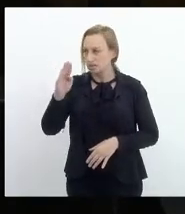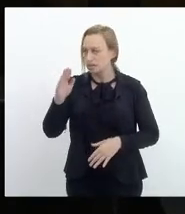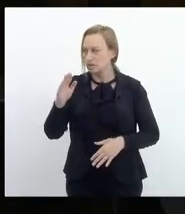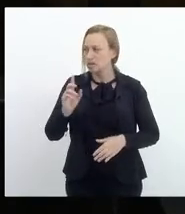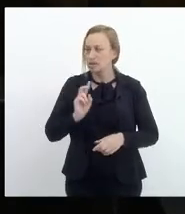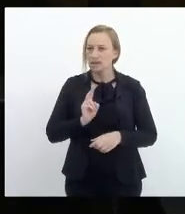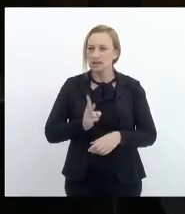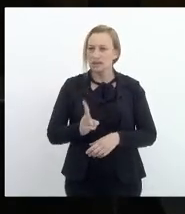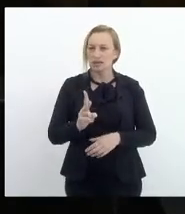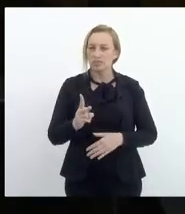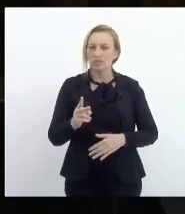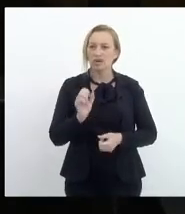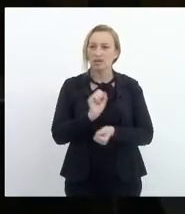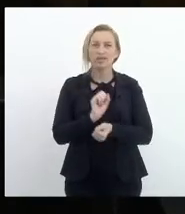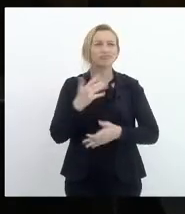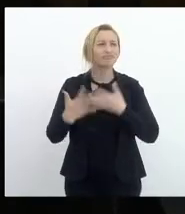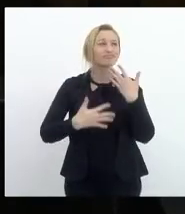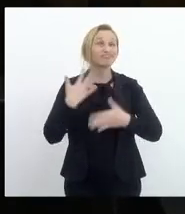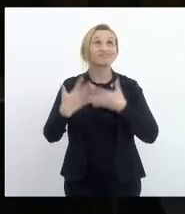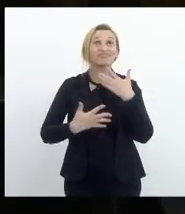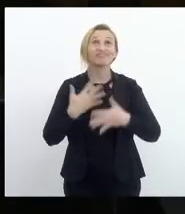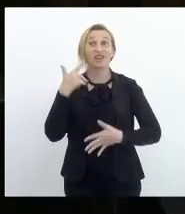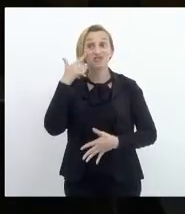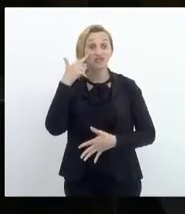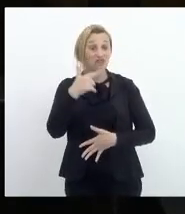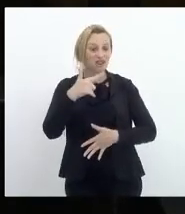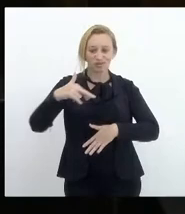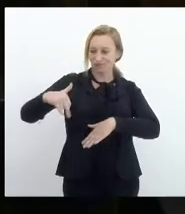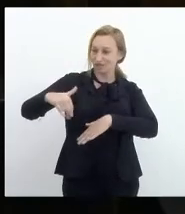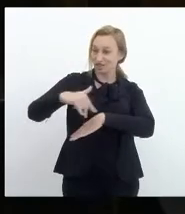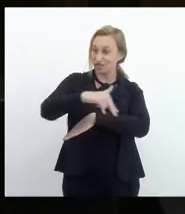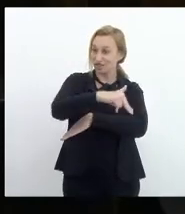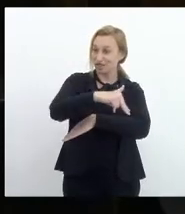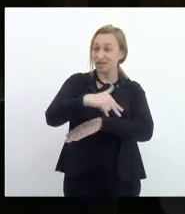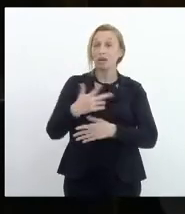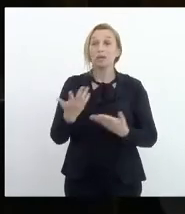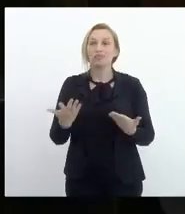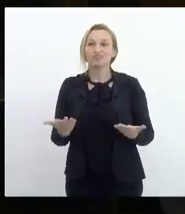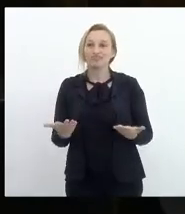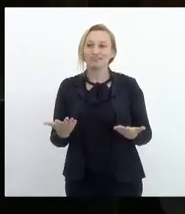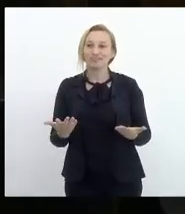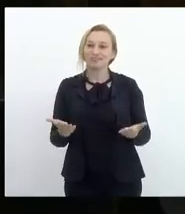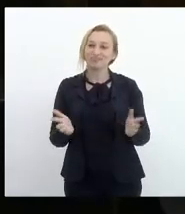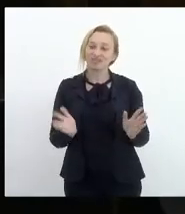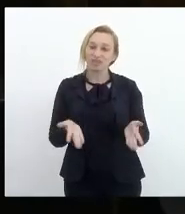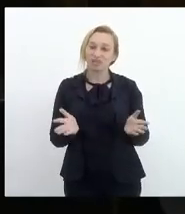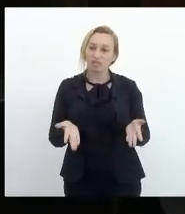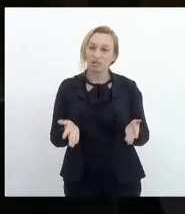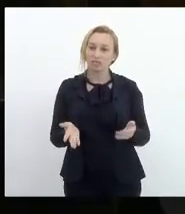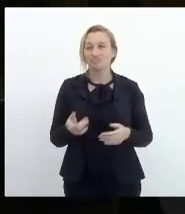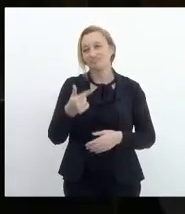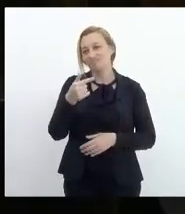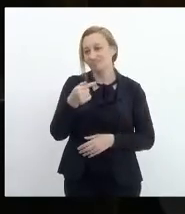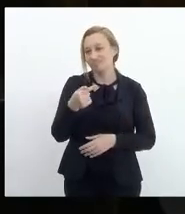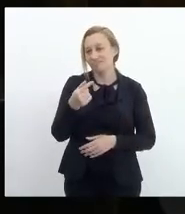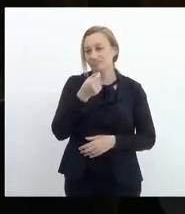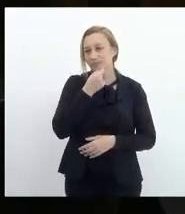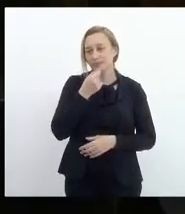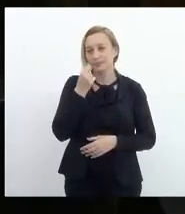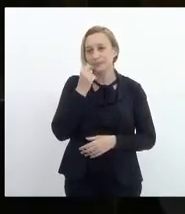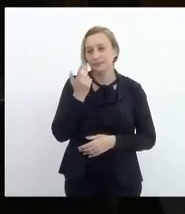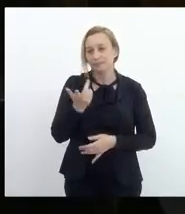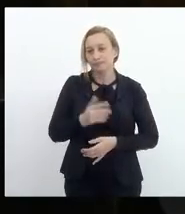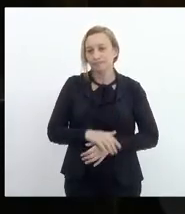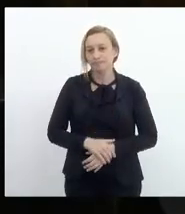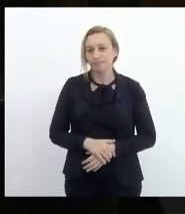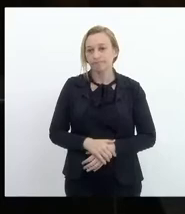sempre gostei de ver os desfiles sempre acompanhei e infelizmente agora nesse próximo Sete de Setembro e